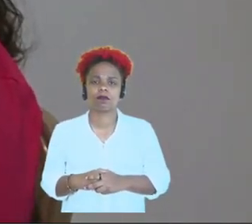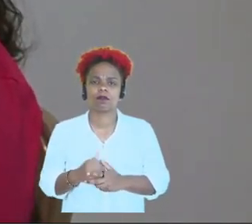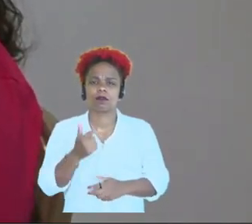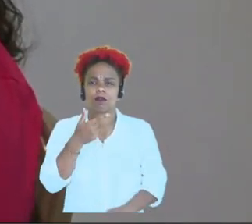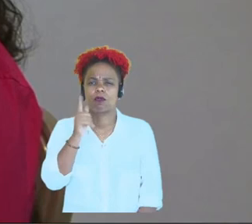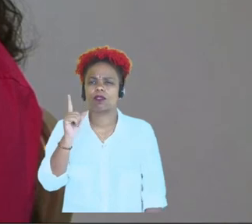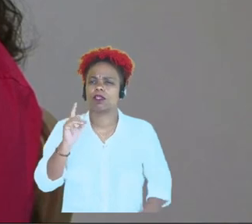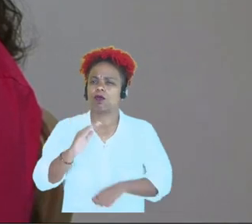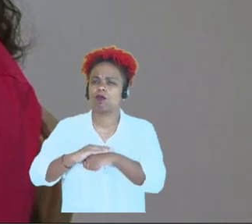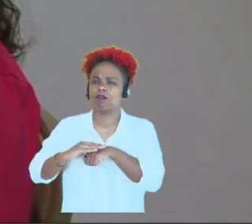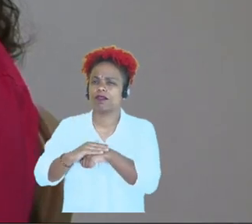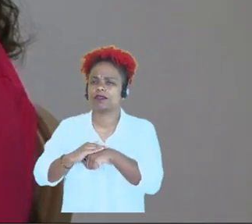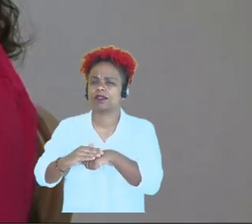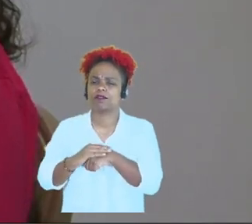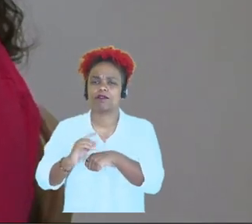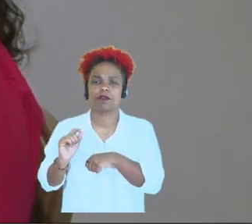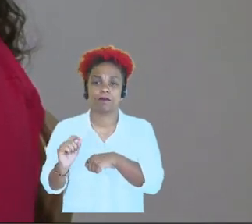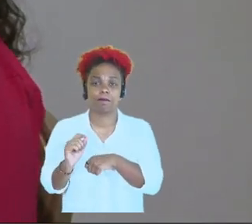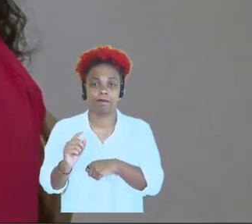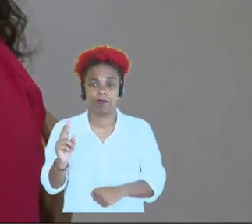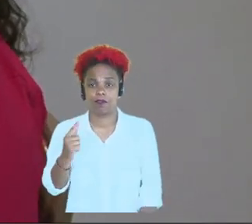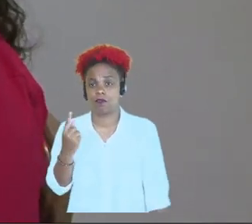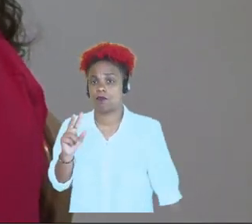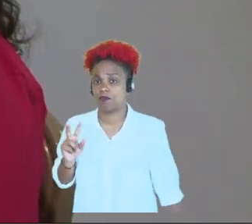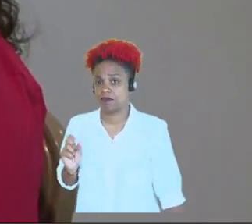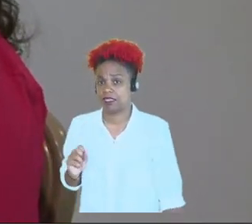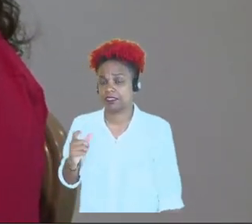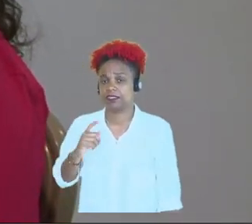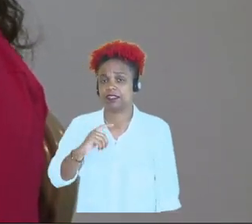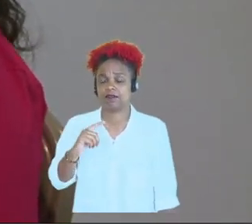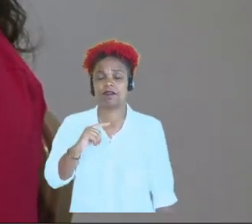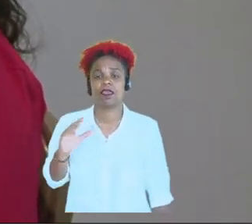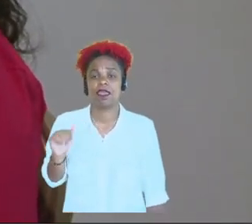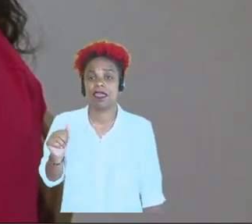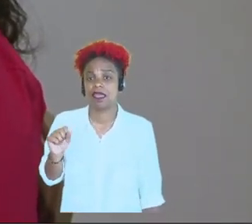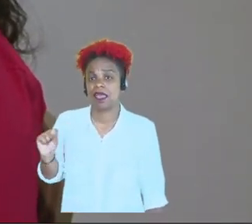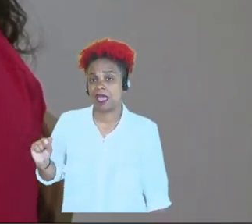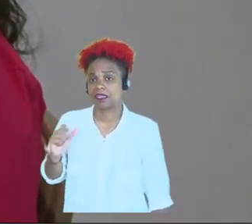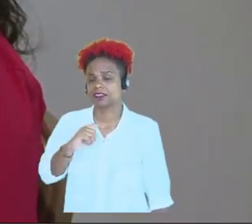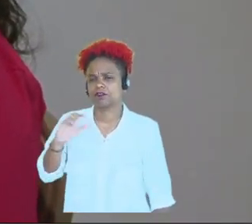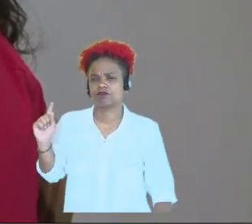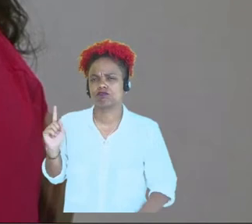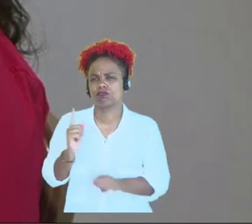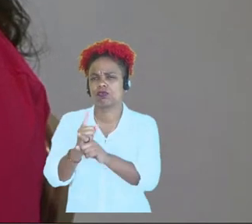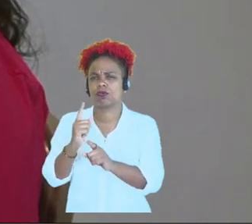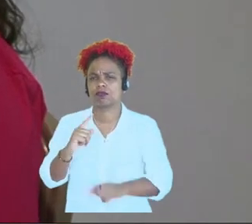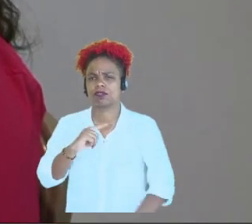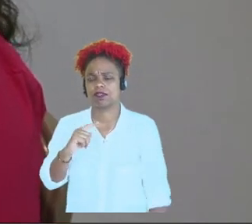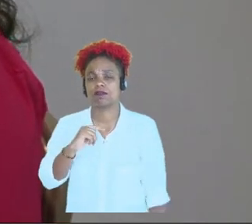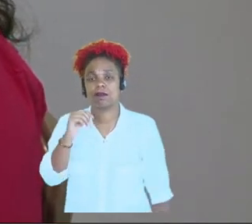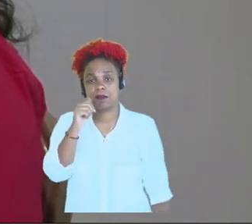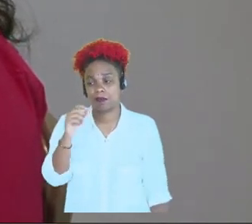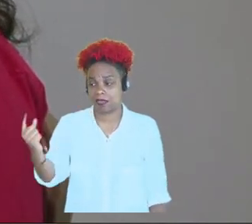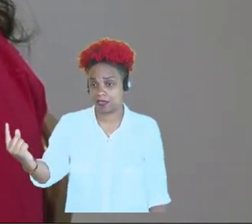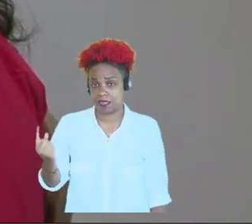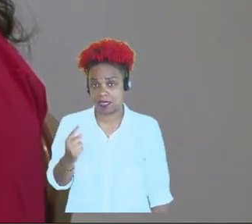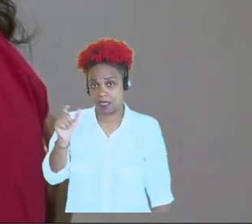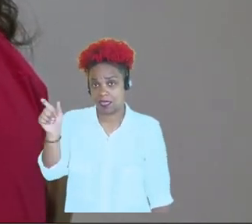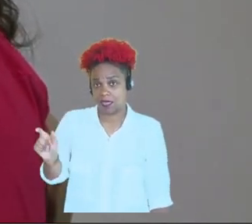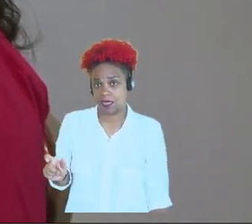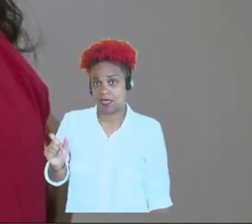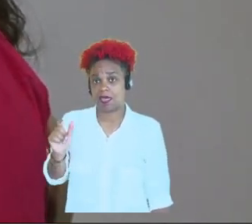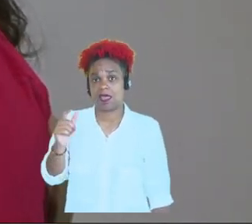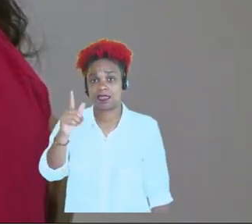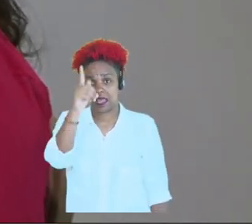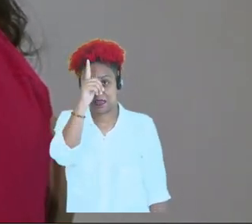sobre uma vez que eu vim para um encontro da CAIS e veio uma moça da Alemanha, do